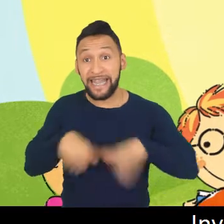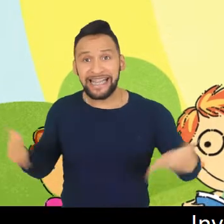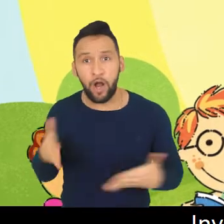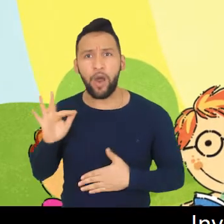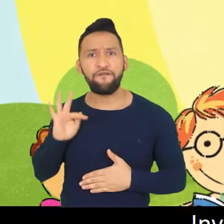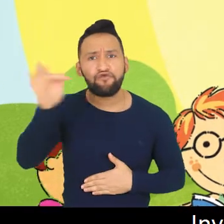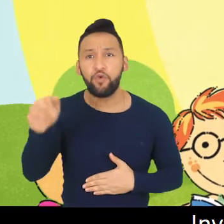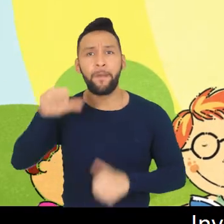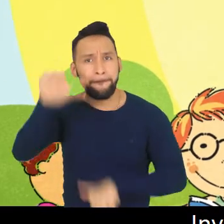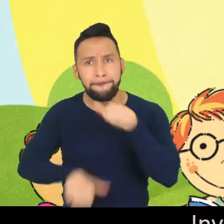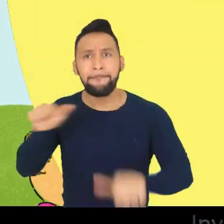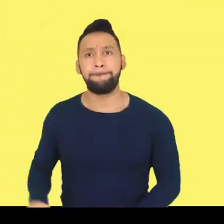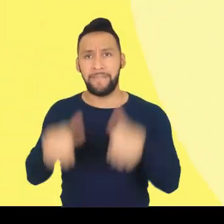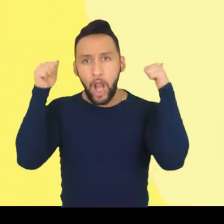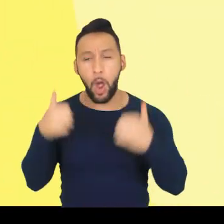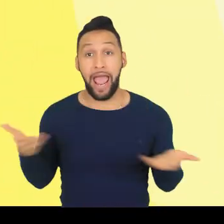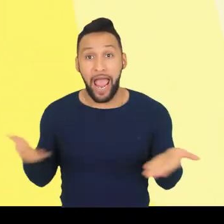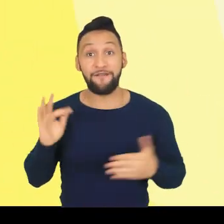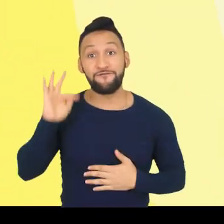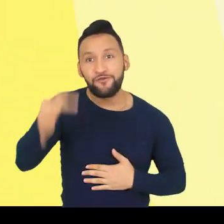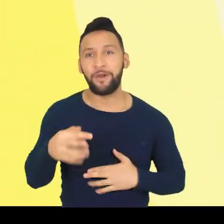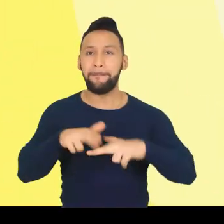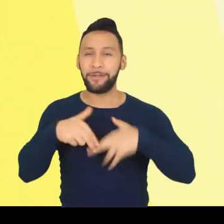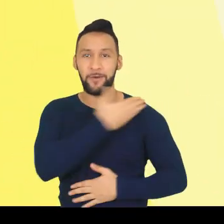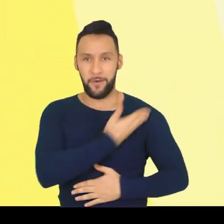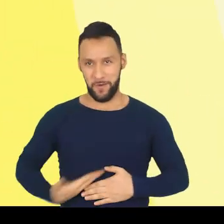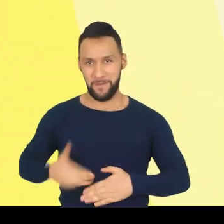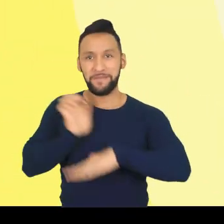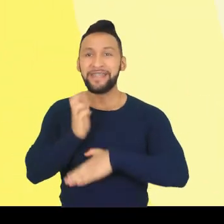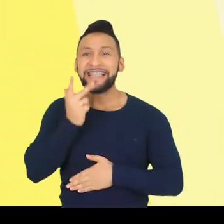do presente das nossas crianças. Governo do Estado